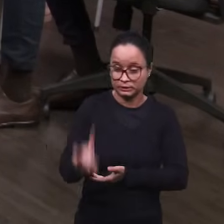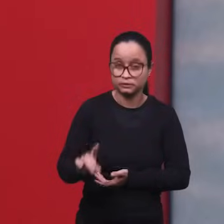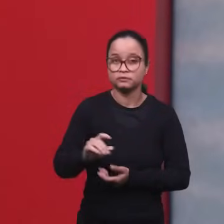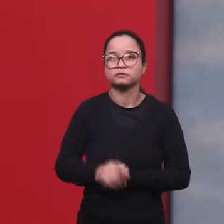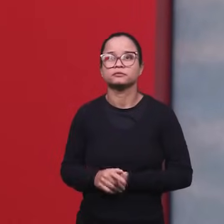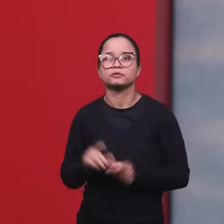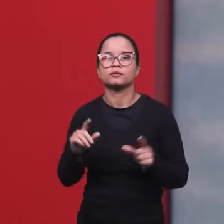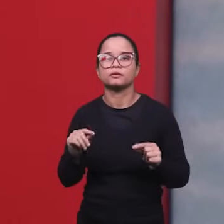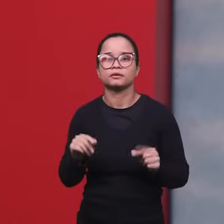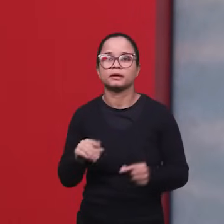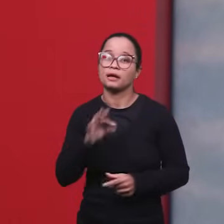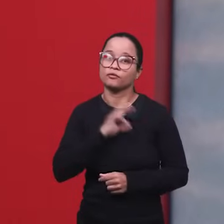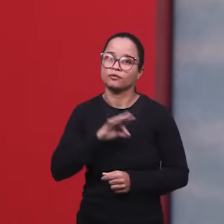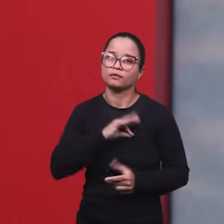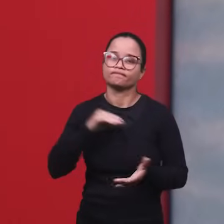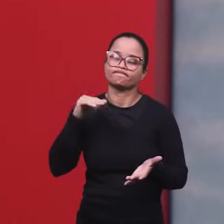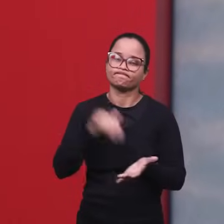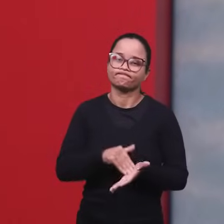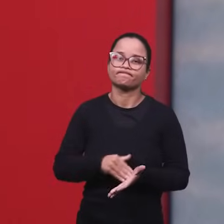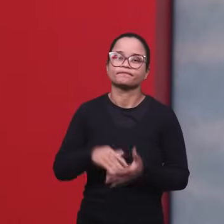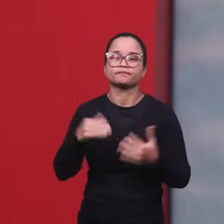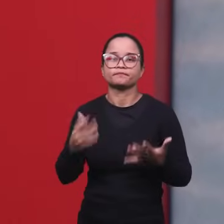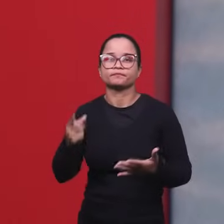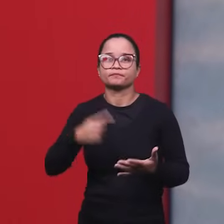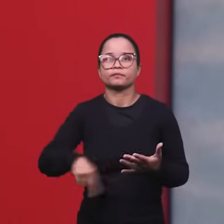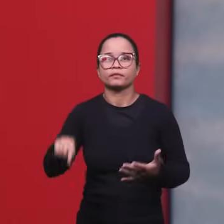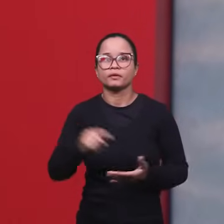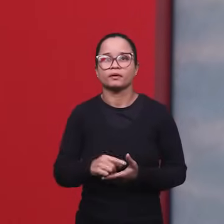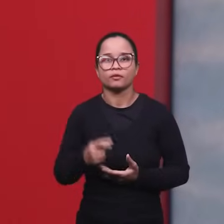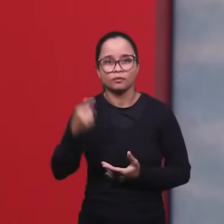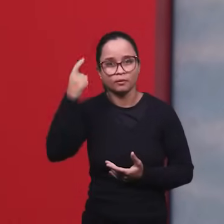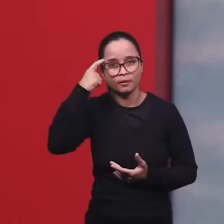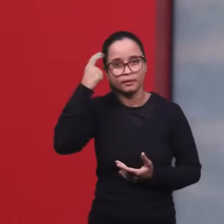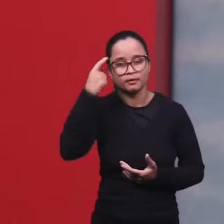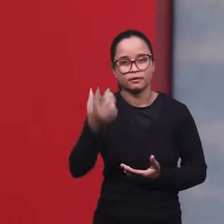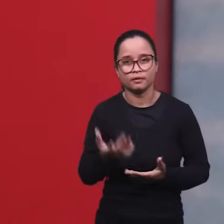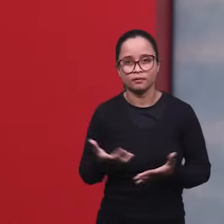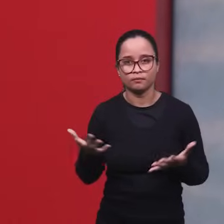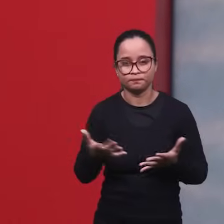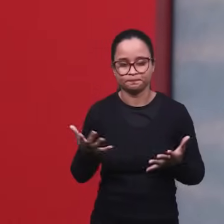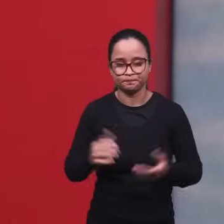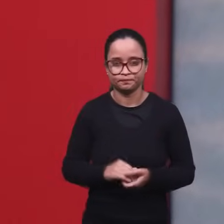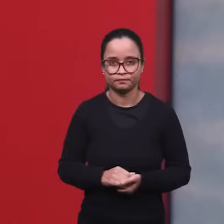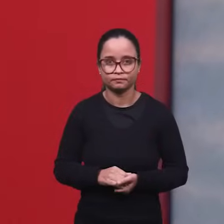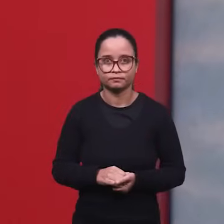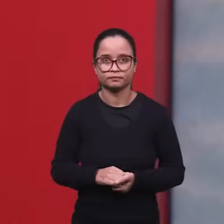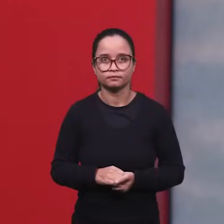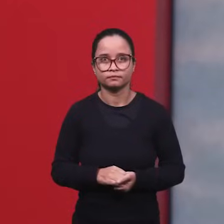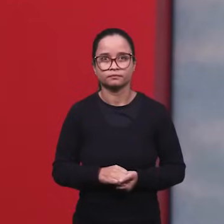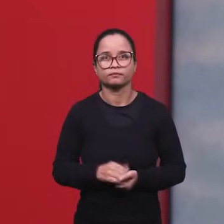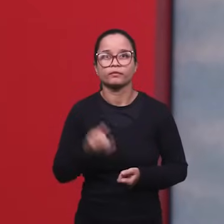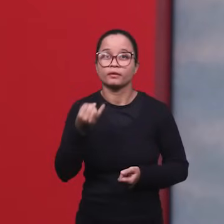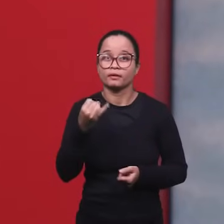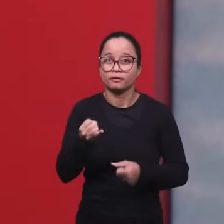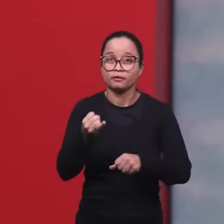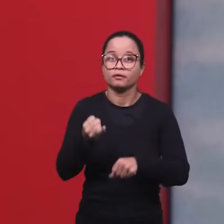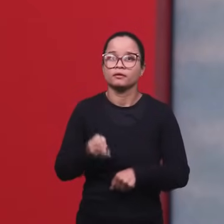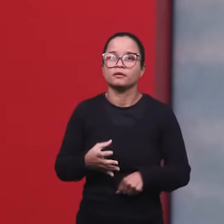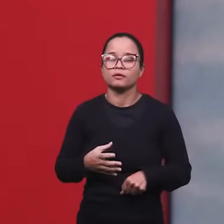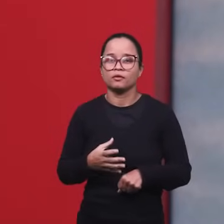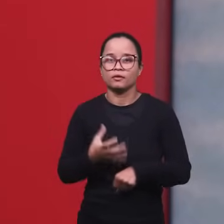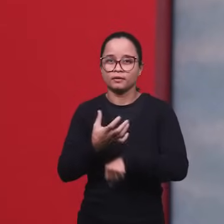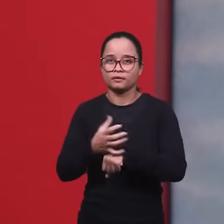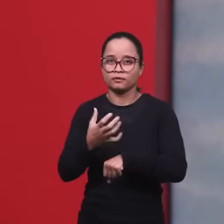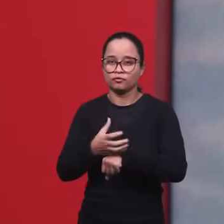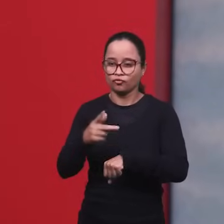um benefício de um salário mínimo. E a gente pensa o seguinte, vamos pensar na realidade, tá? Se eu faço estágio de pós,